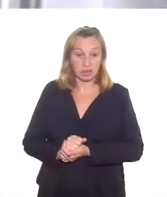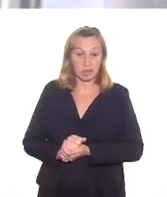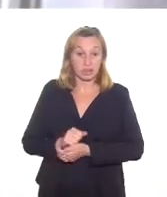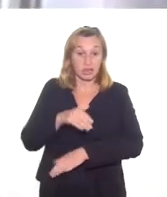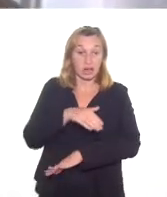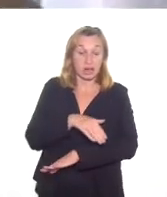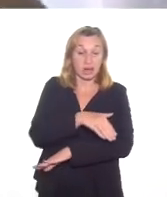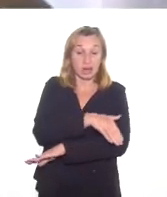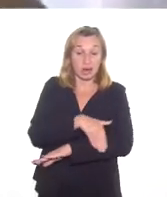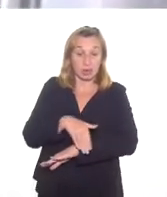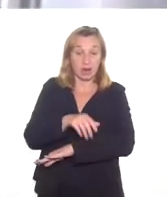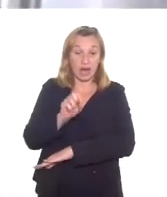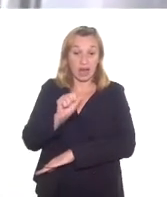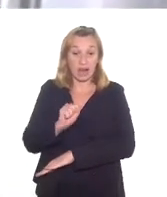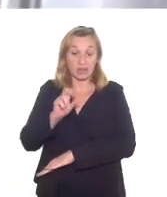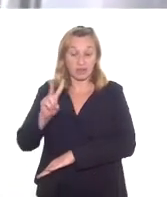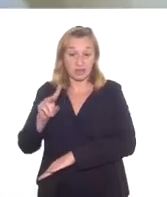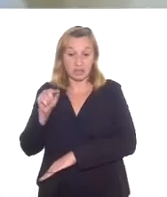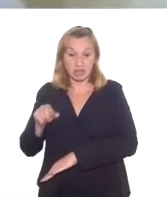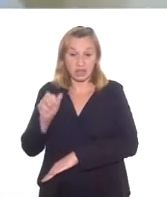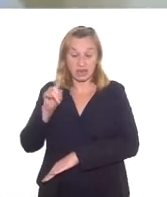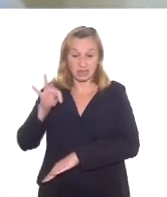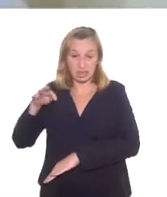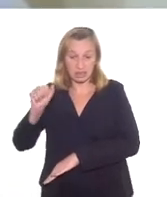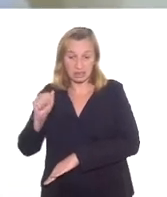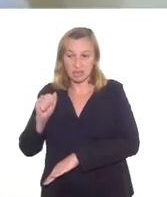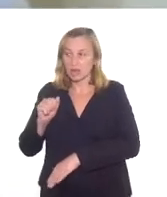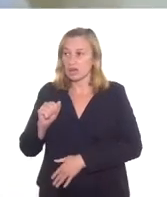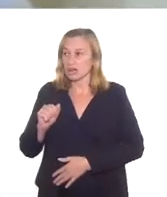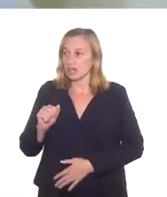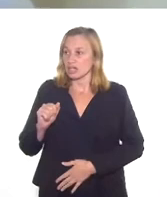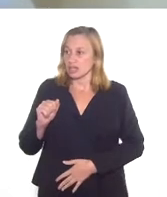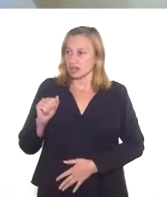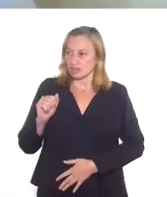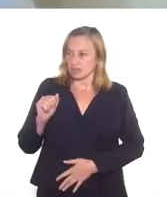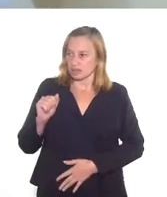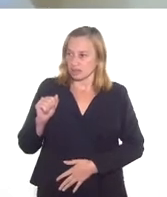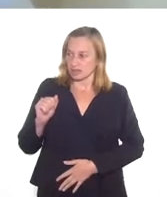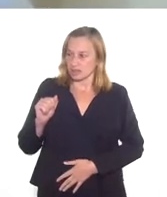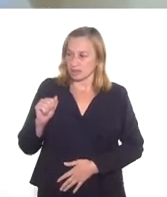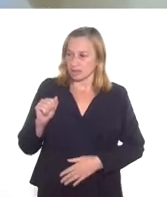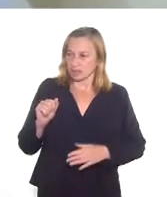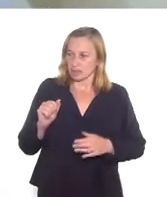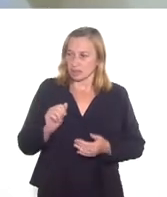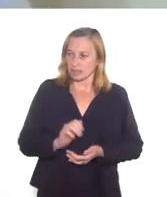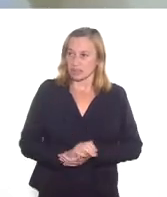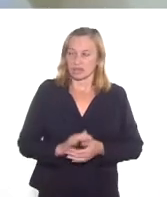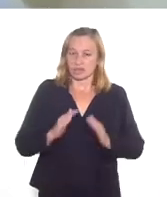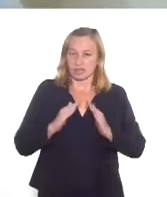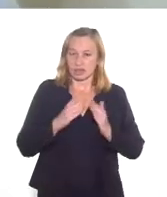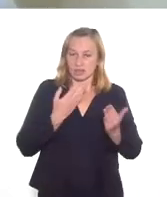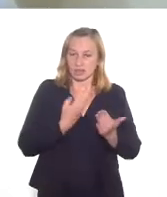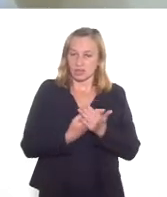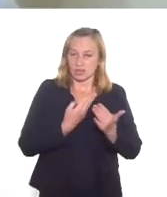a escola ser colocada numa bandeja